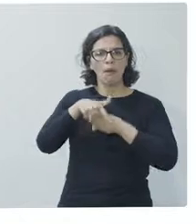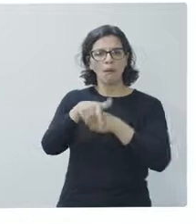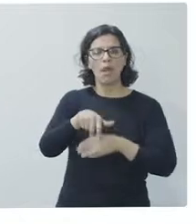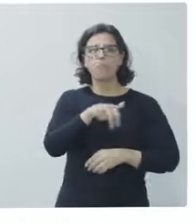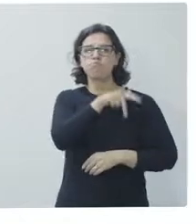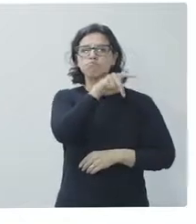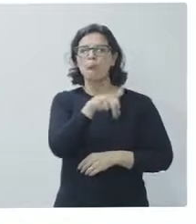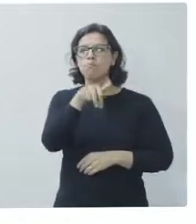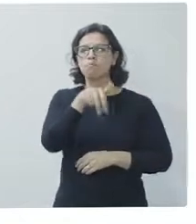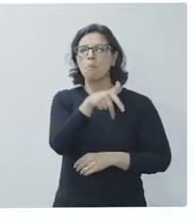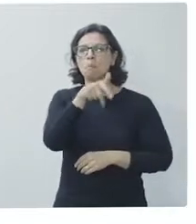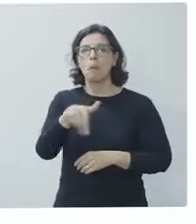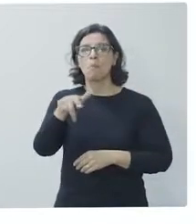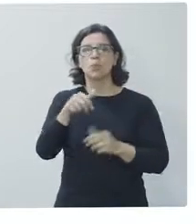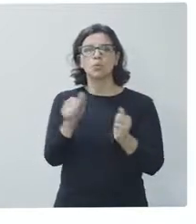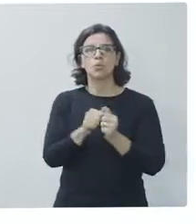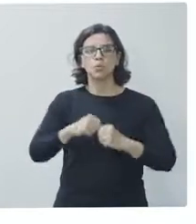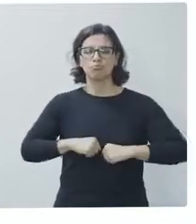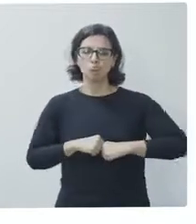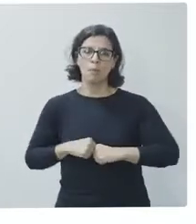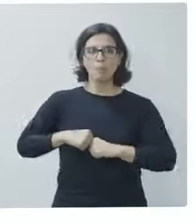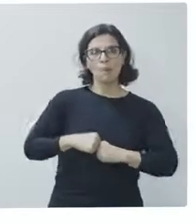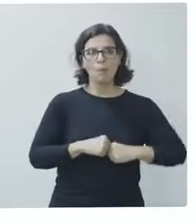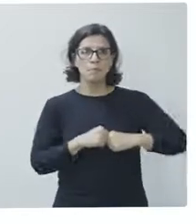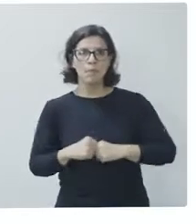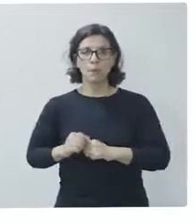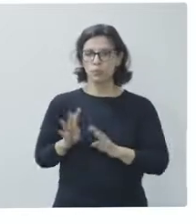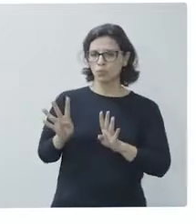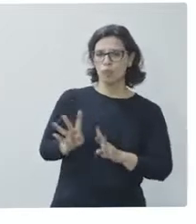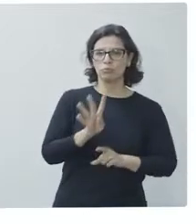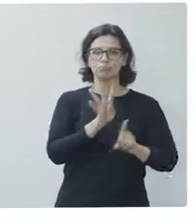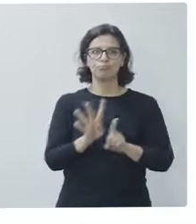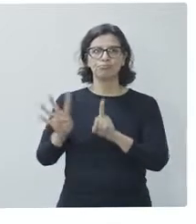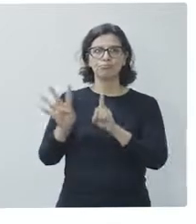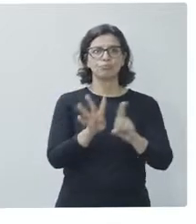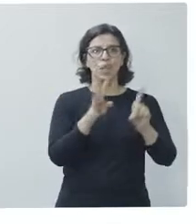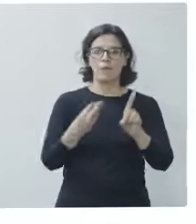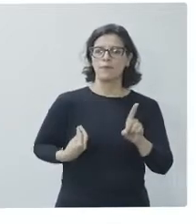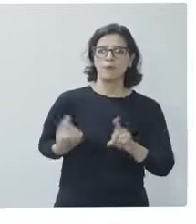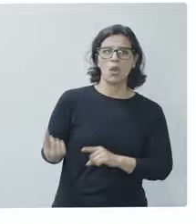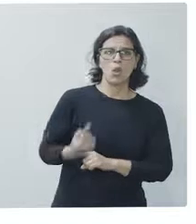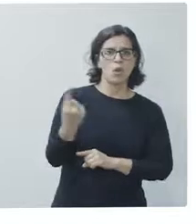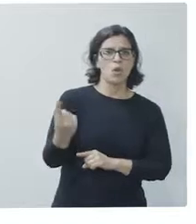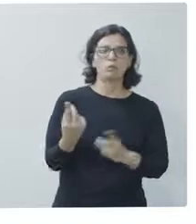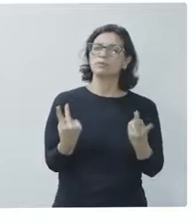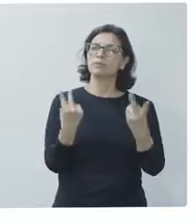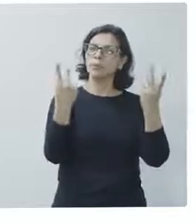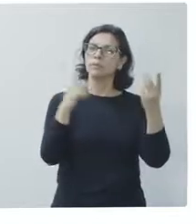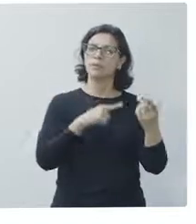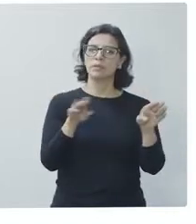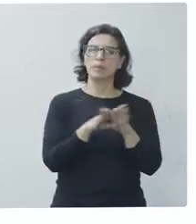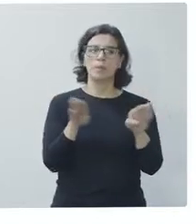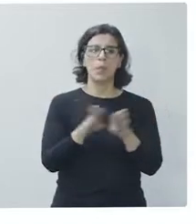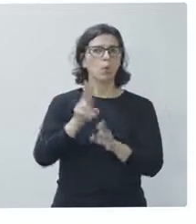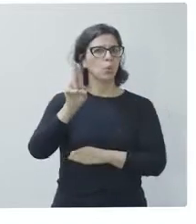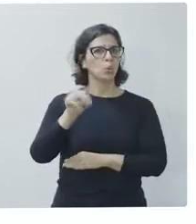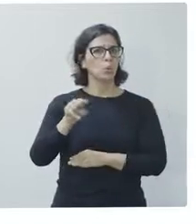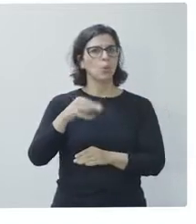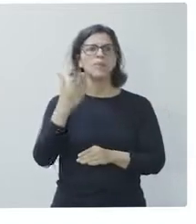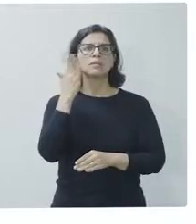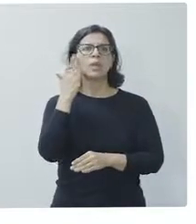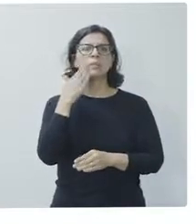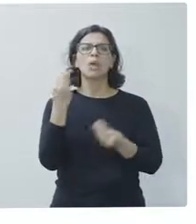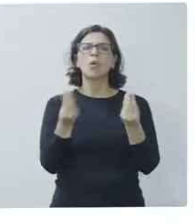desceram o morro juntos, de braços dados, e os quatro levaram vidas longas e venturosas, sem jamais